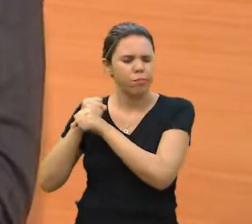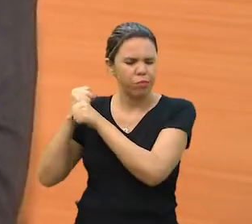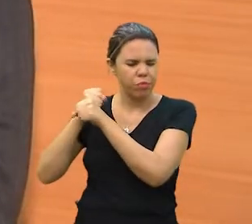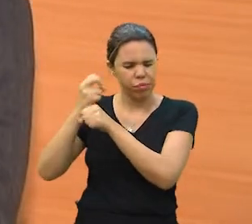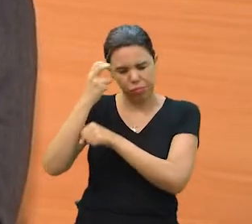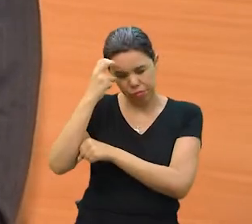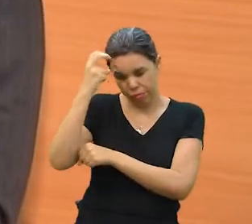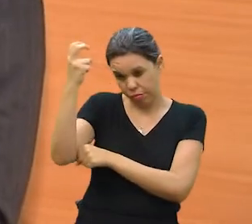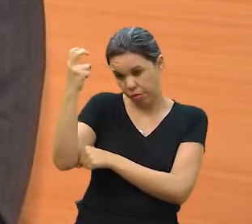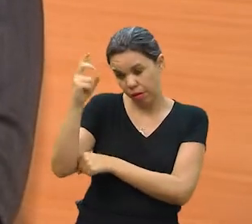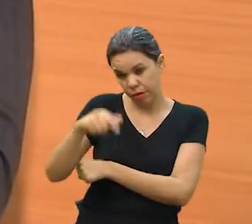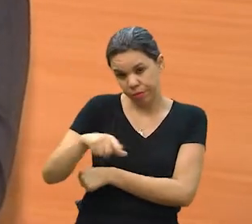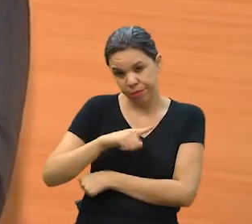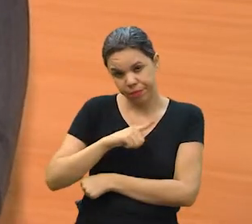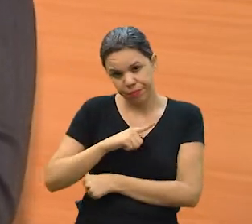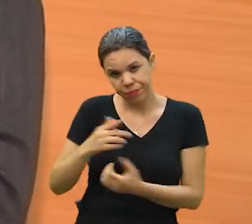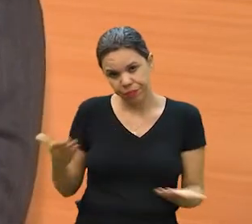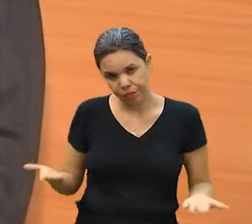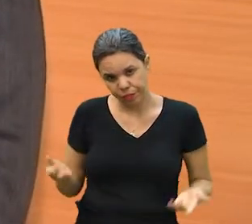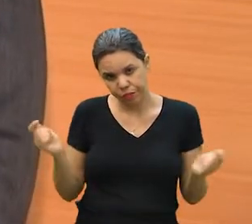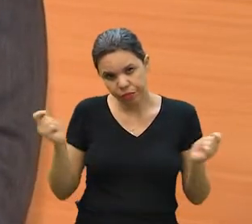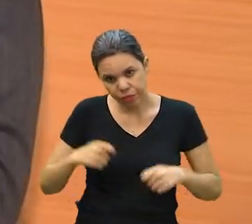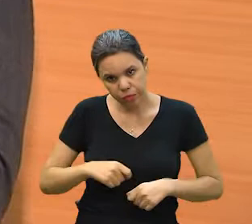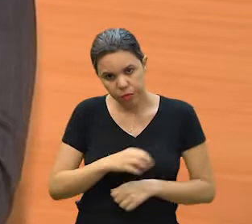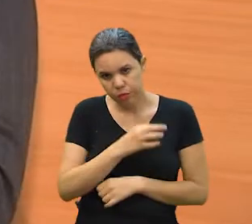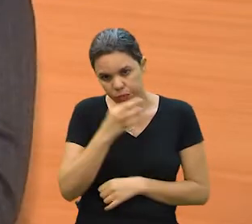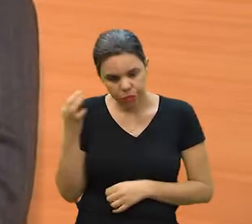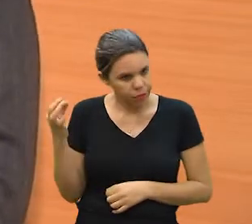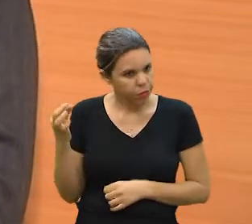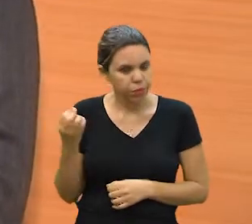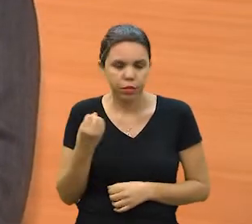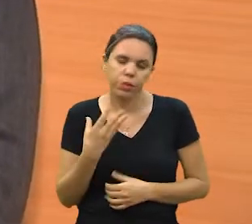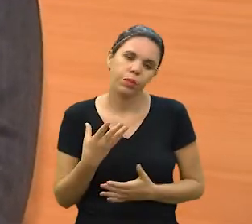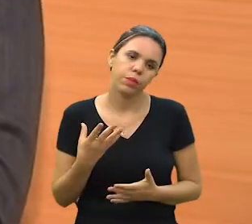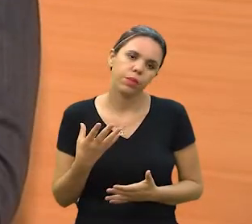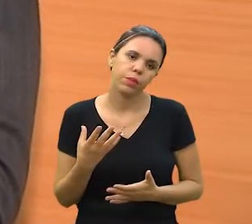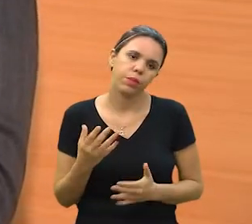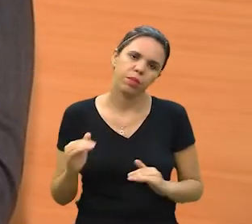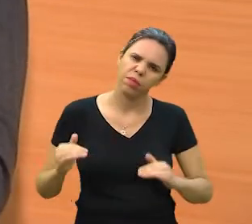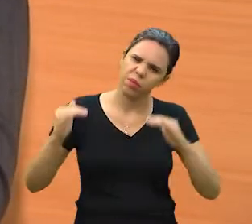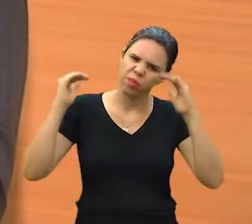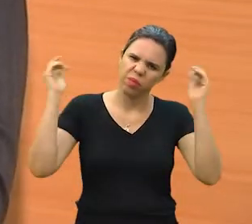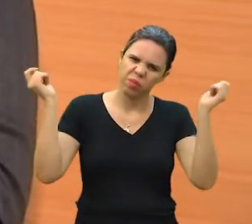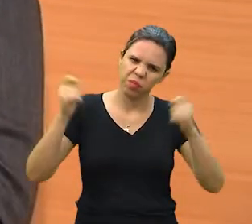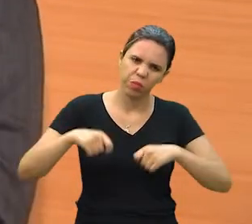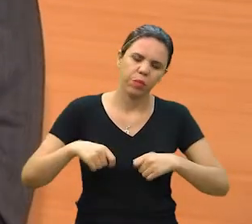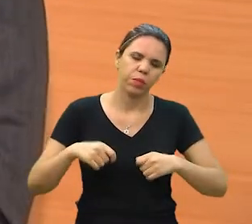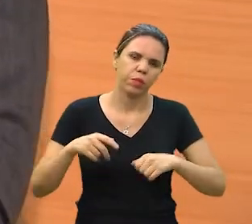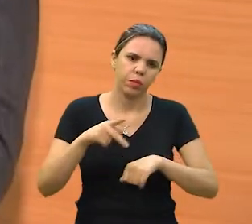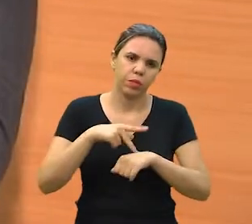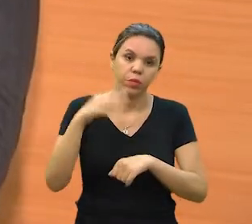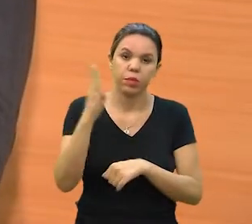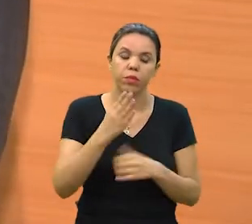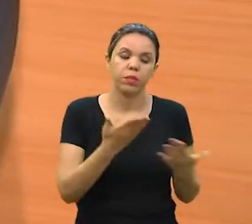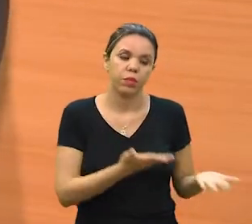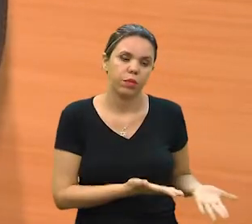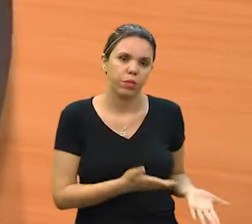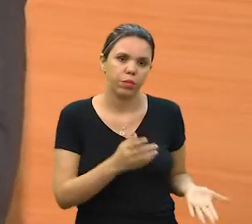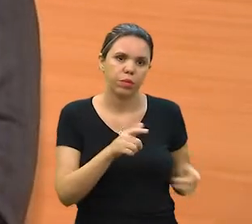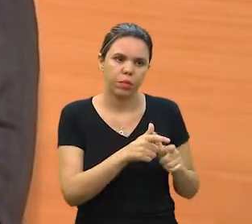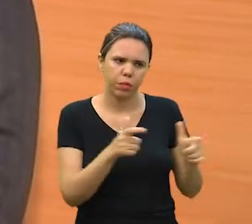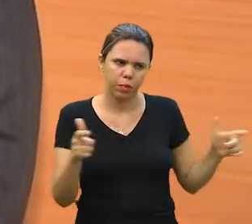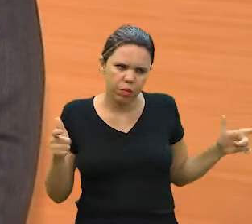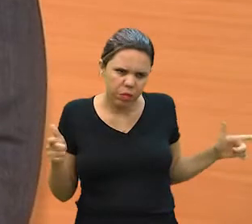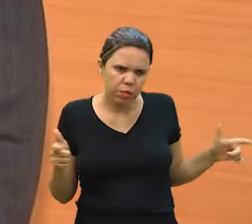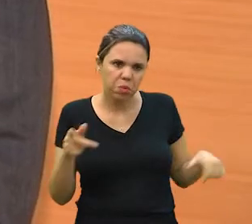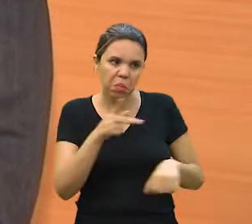uma sabedoria, né, eles têm hoje uma condição muito boa de ser uma grande potência. E o Brasil, né, que é essa